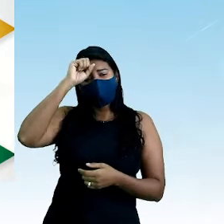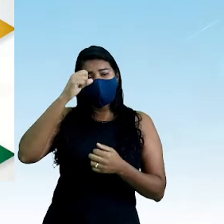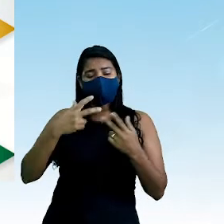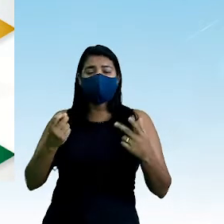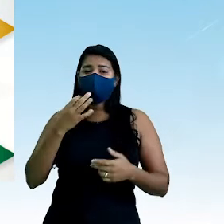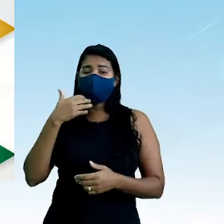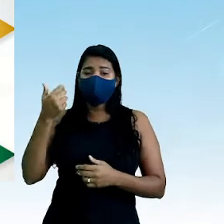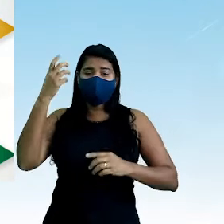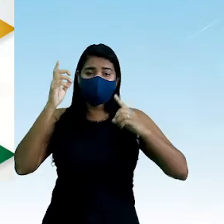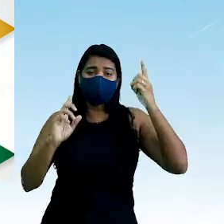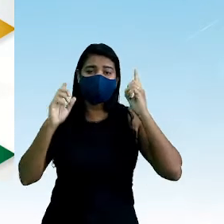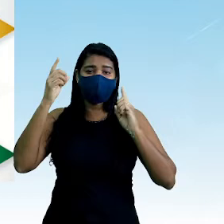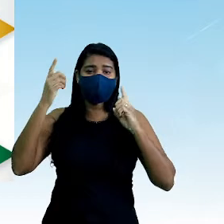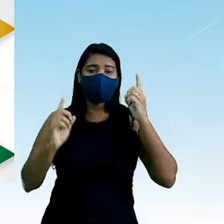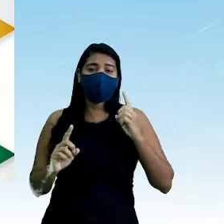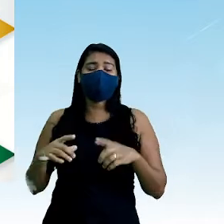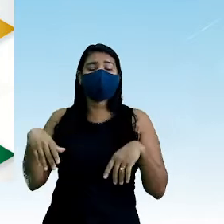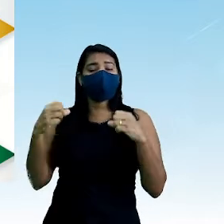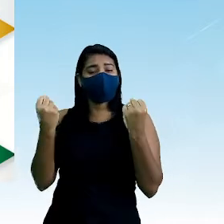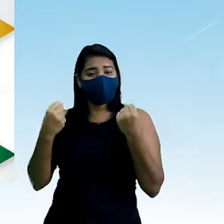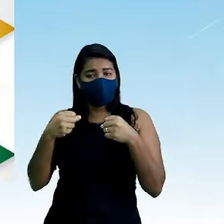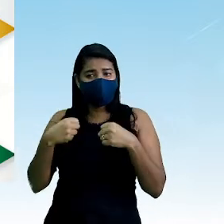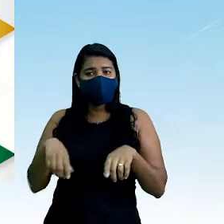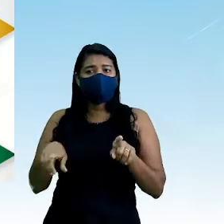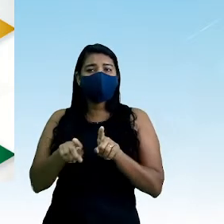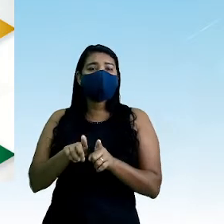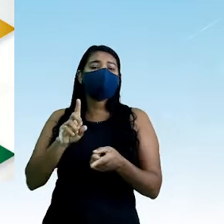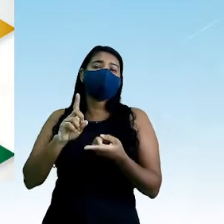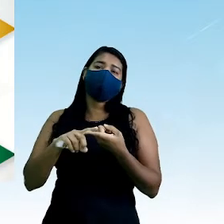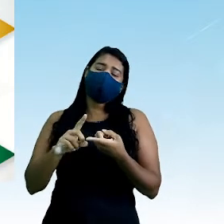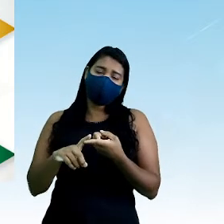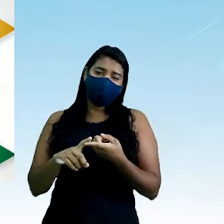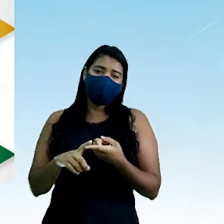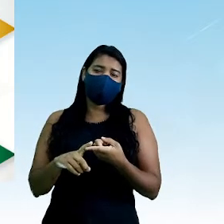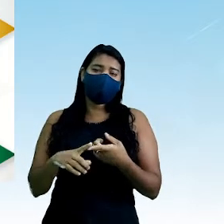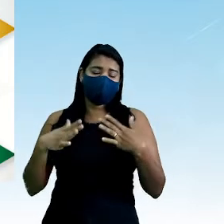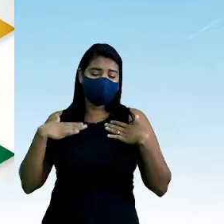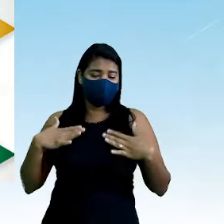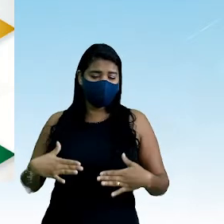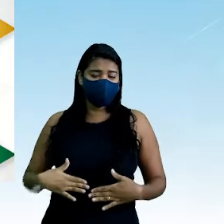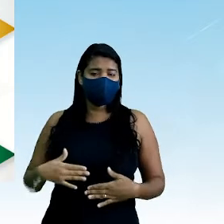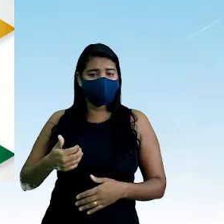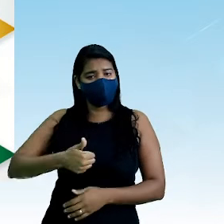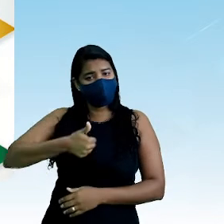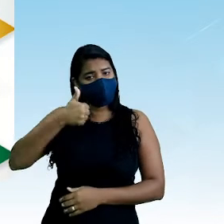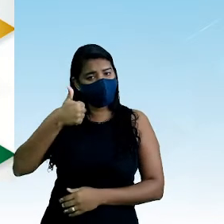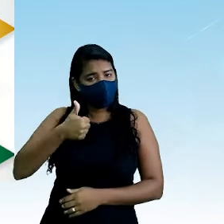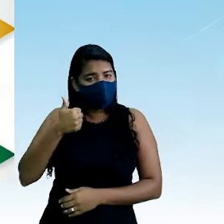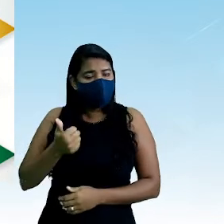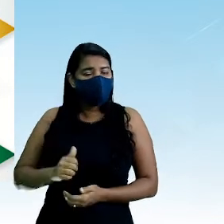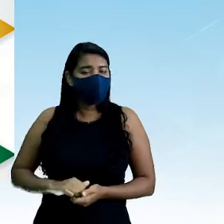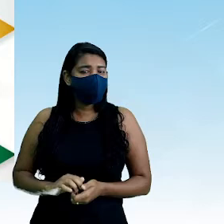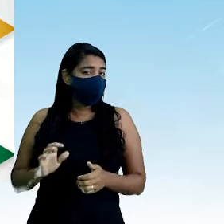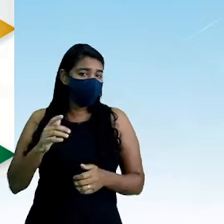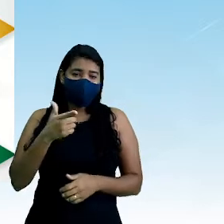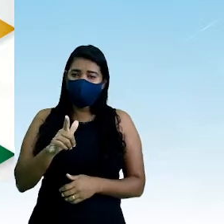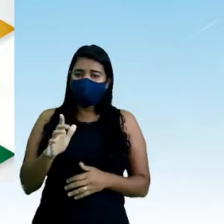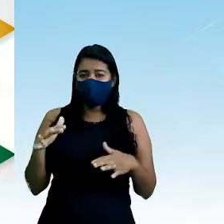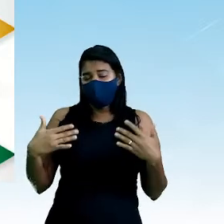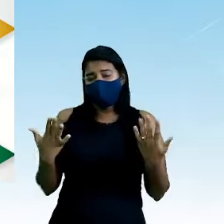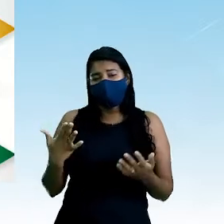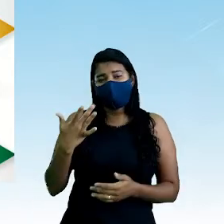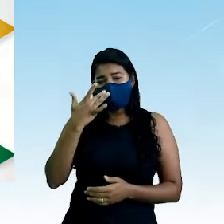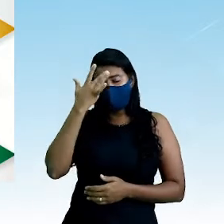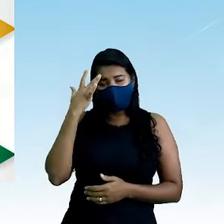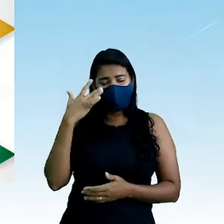frevo realmente ele precisa de bastante preparo físico. Não é qualquer pessoa que vai, vou dançar frevo, vá, dança e frevo. No dia